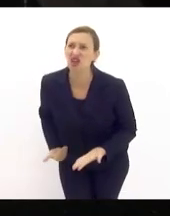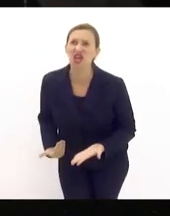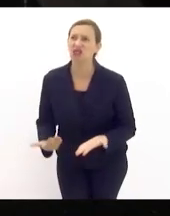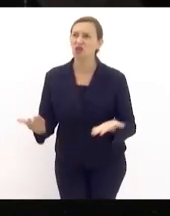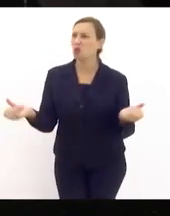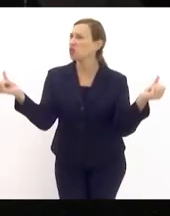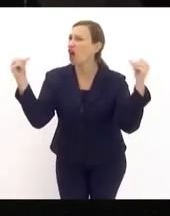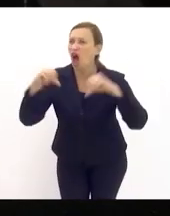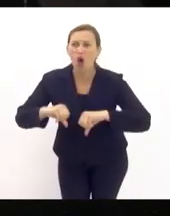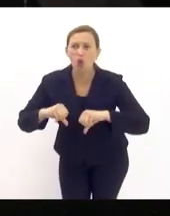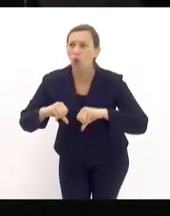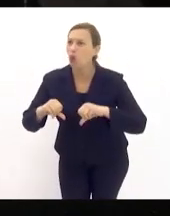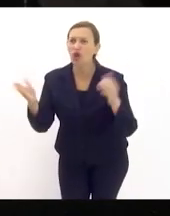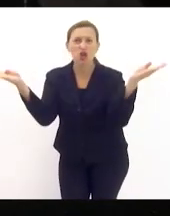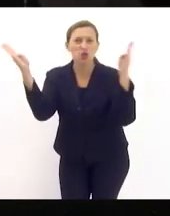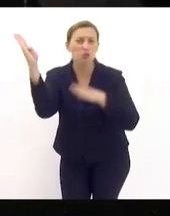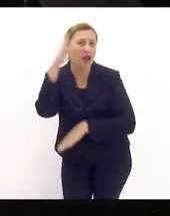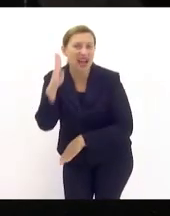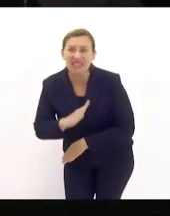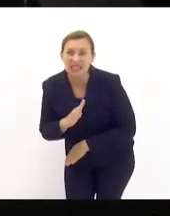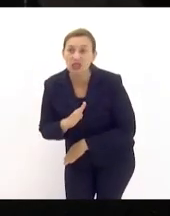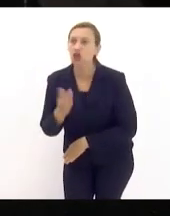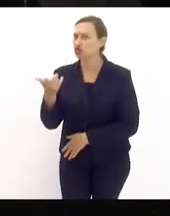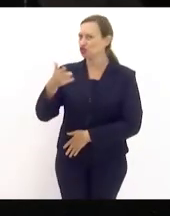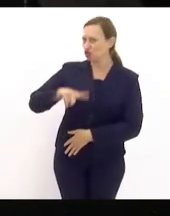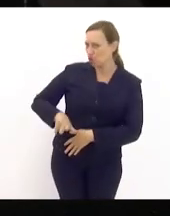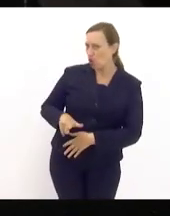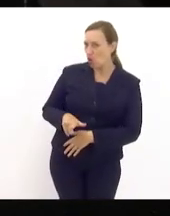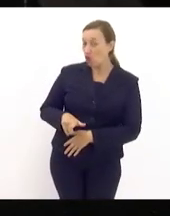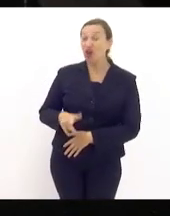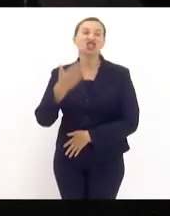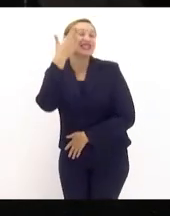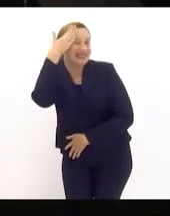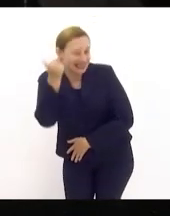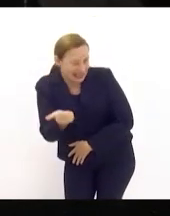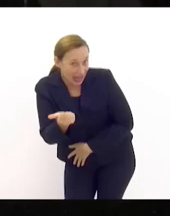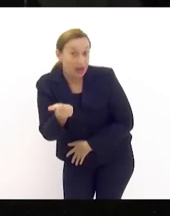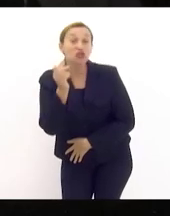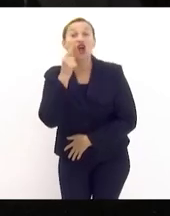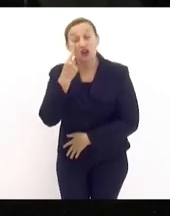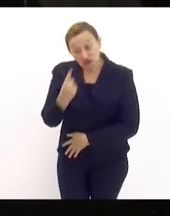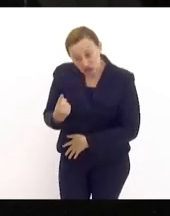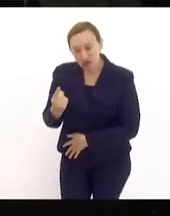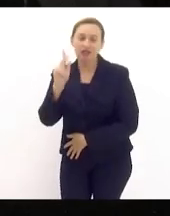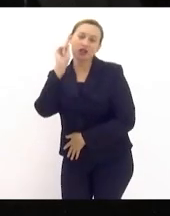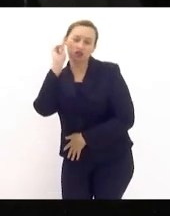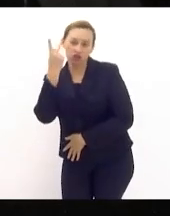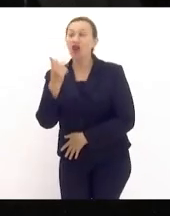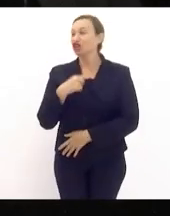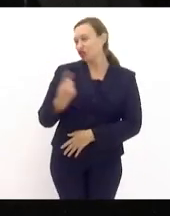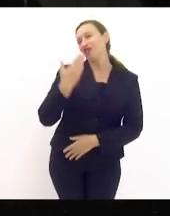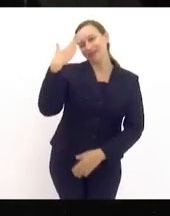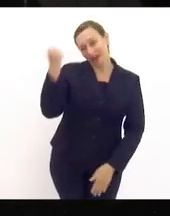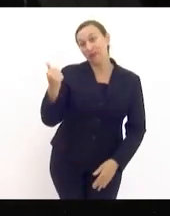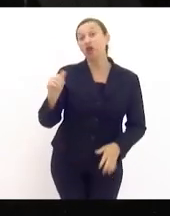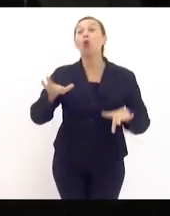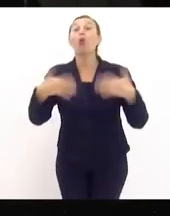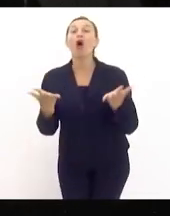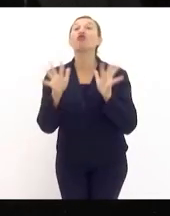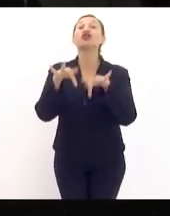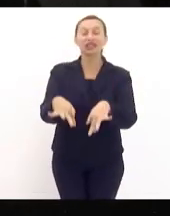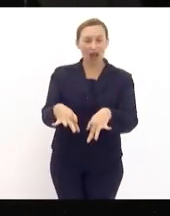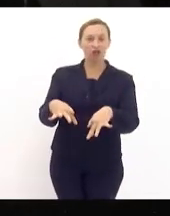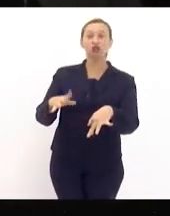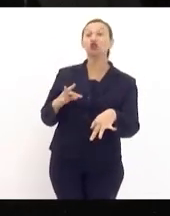estão arruinando o Brasil. Mais uma vez, a gente sabe, a gente já viu essa história e nós sabemos qual é o final